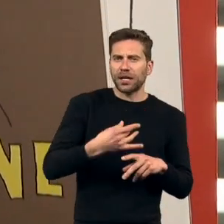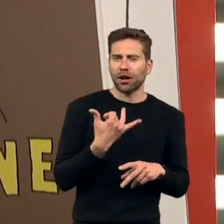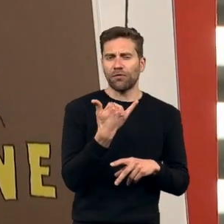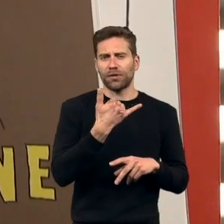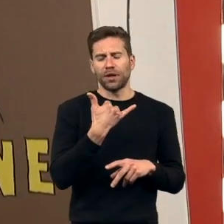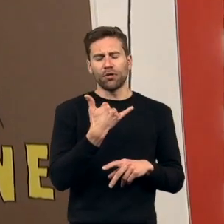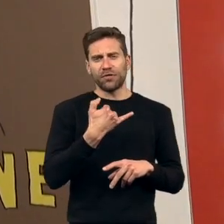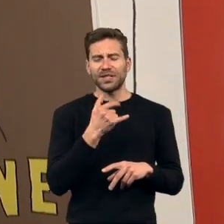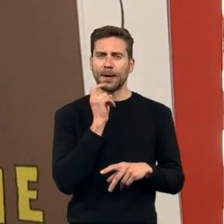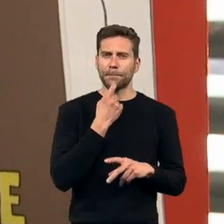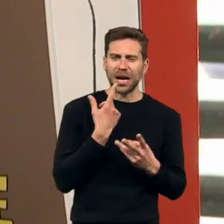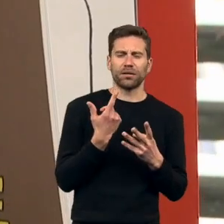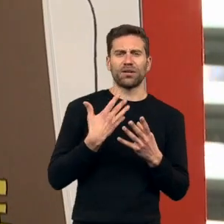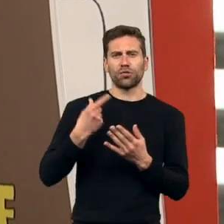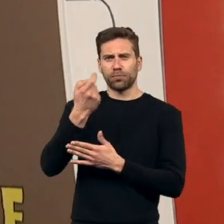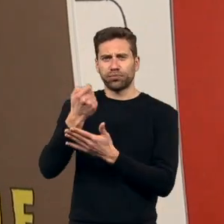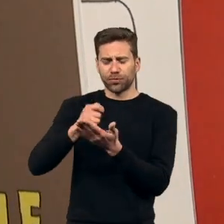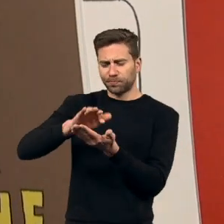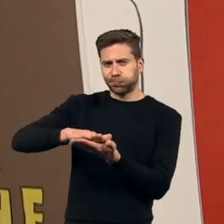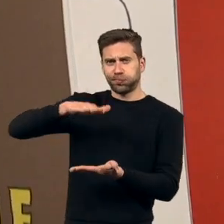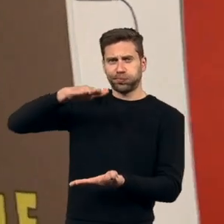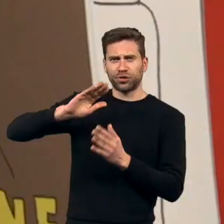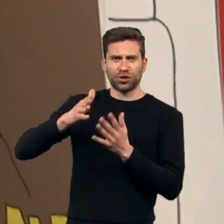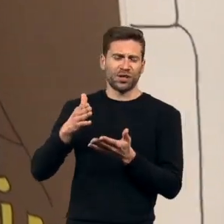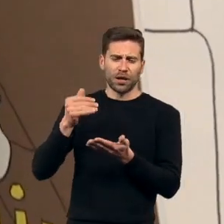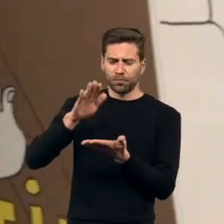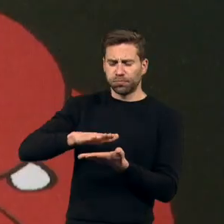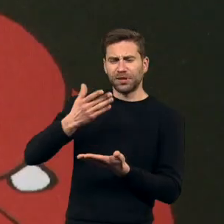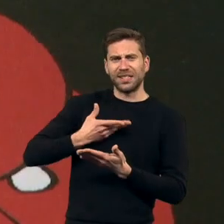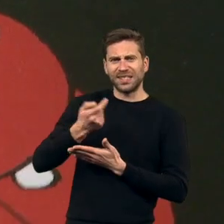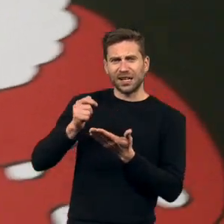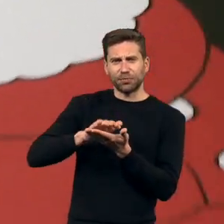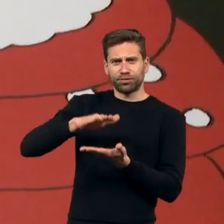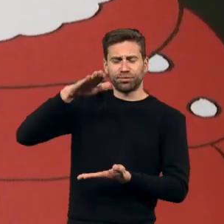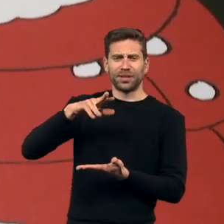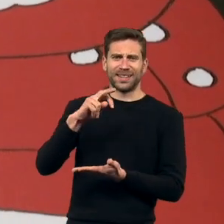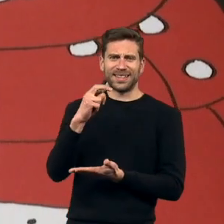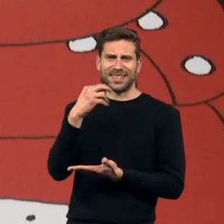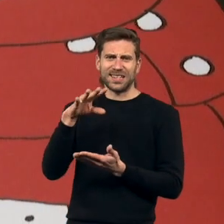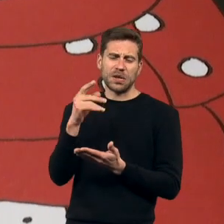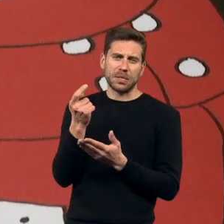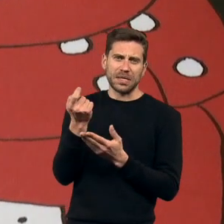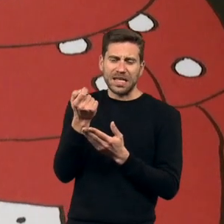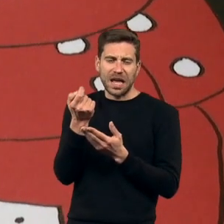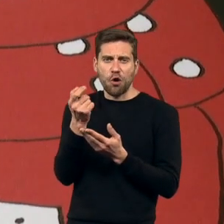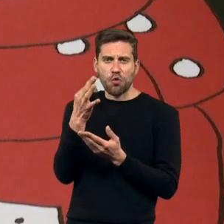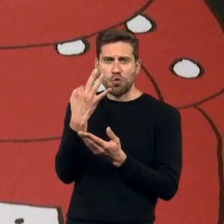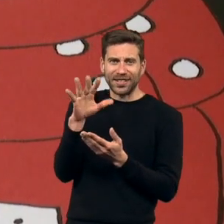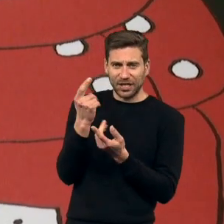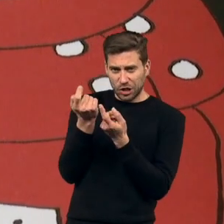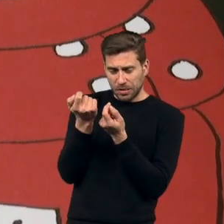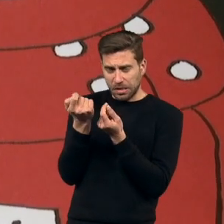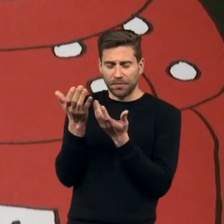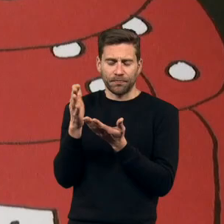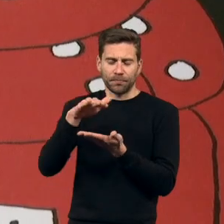volume de desenhos que eu já tinha, eu cheguei a ter 300 e tal desenhos, quase 400, achámos que se devia